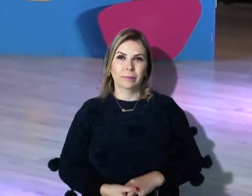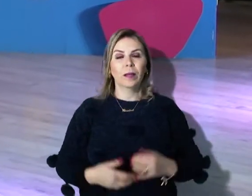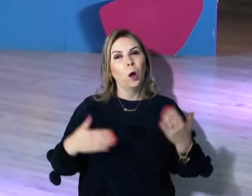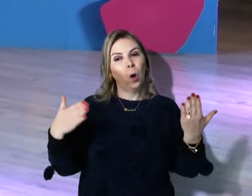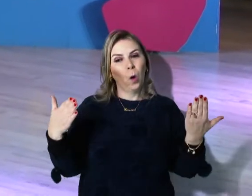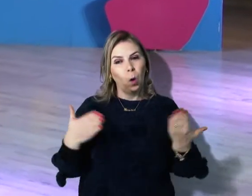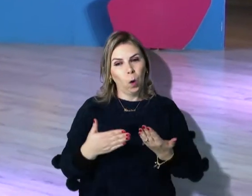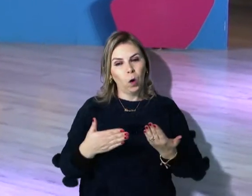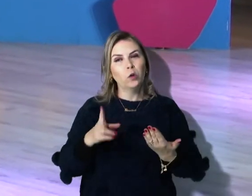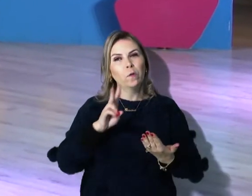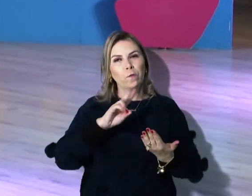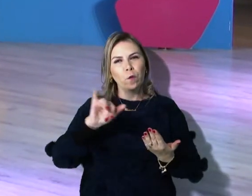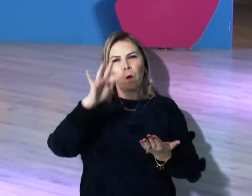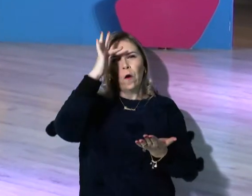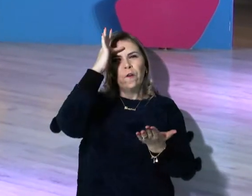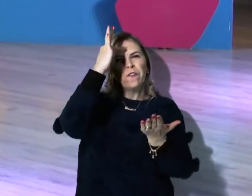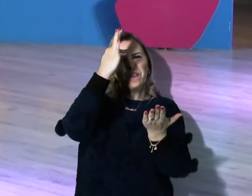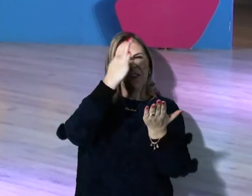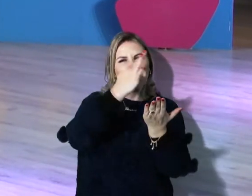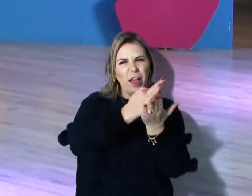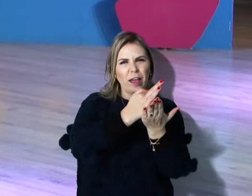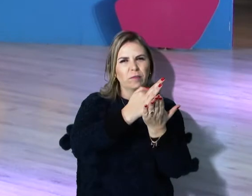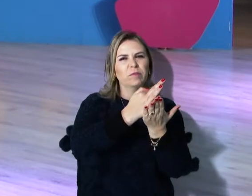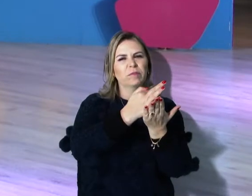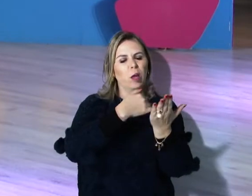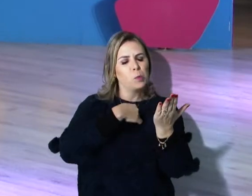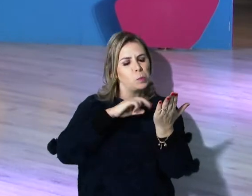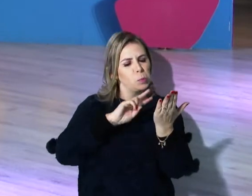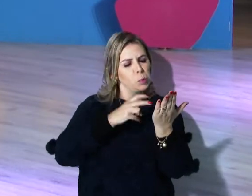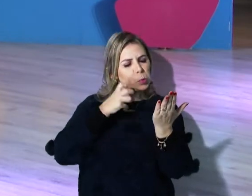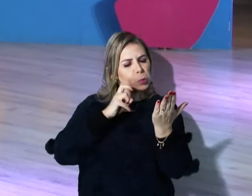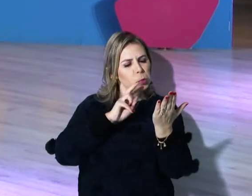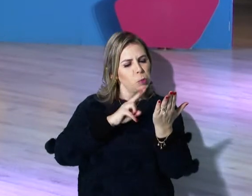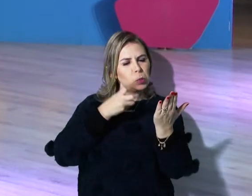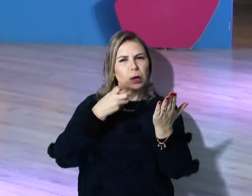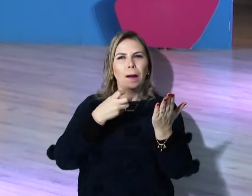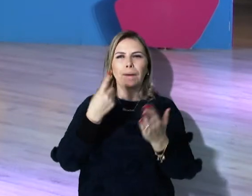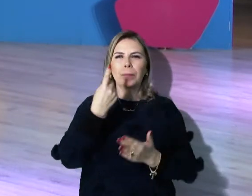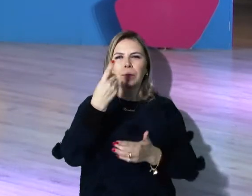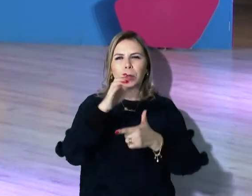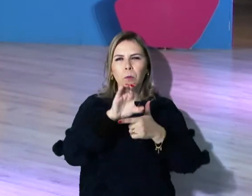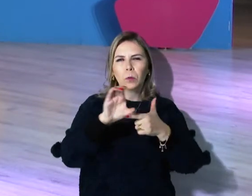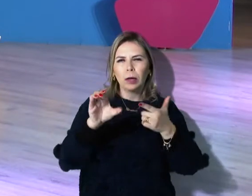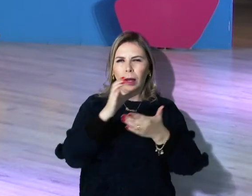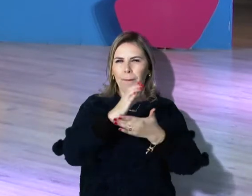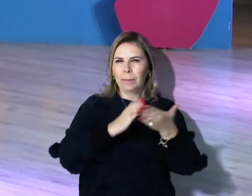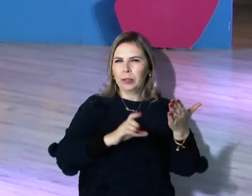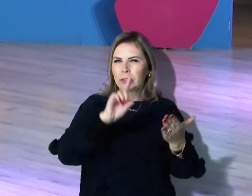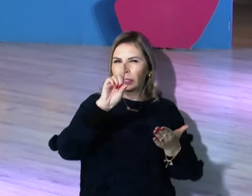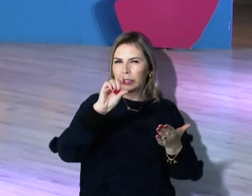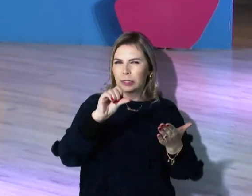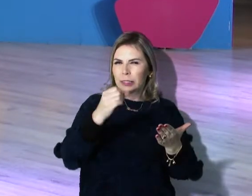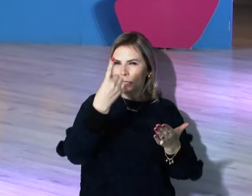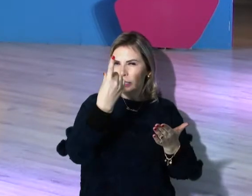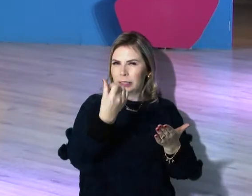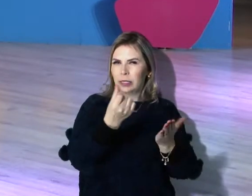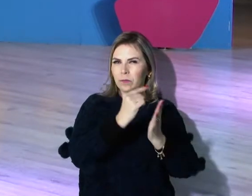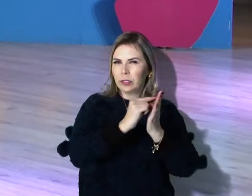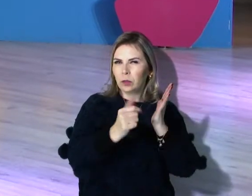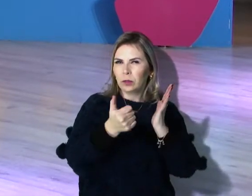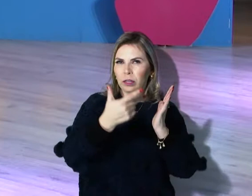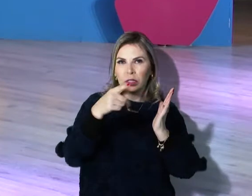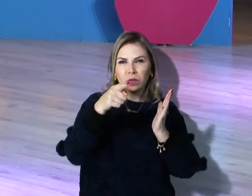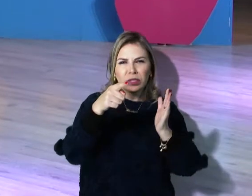Hoje eu vou alimentar a minha fé. Eu vou ler 1 Coríntios 16, 13. Estejam alertas,